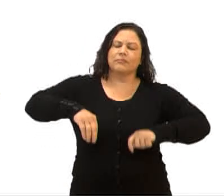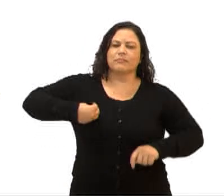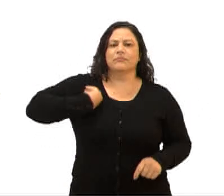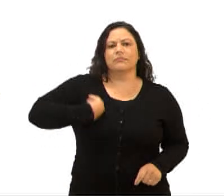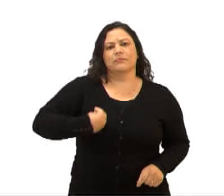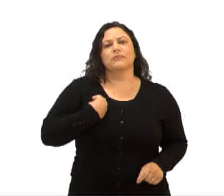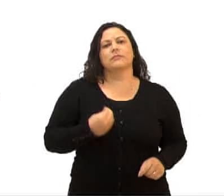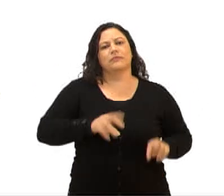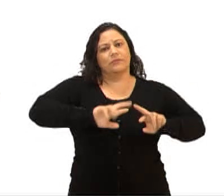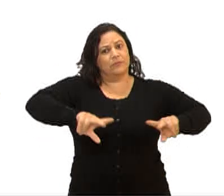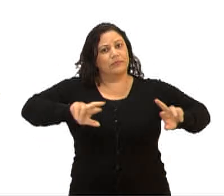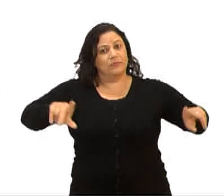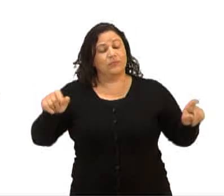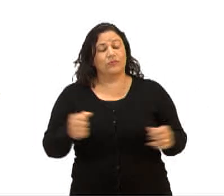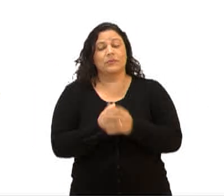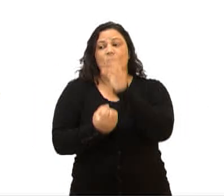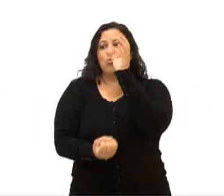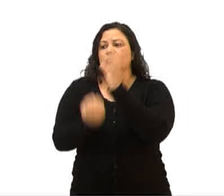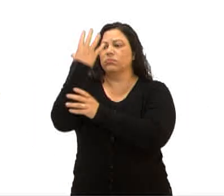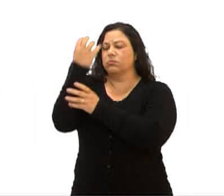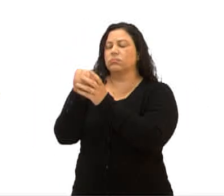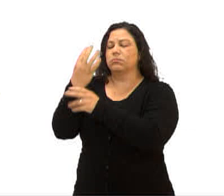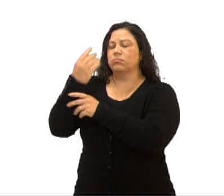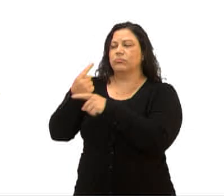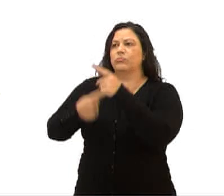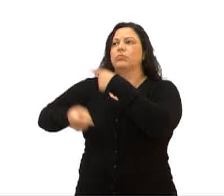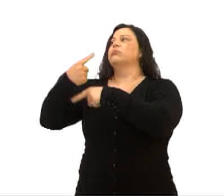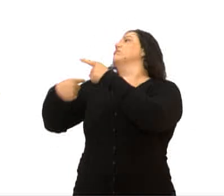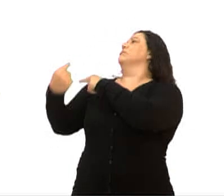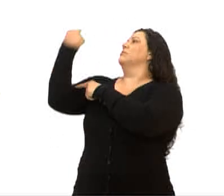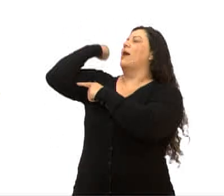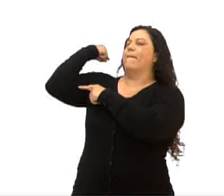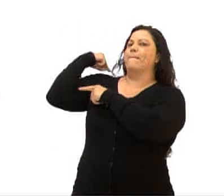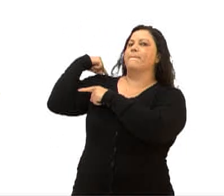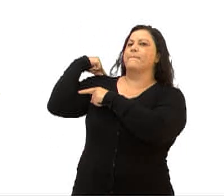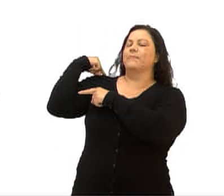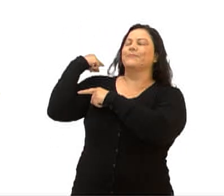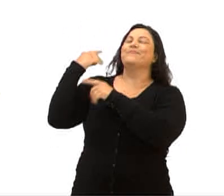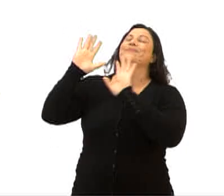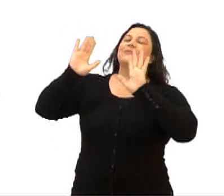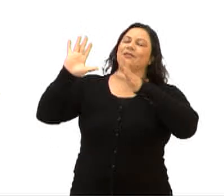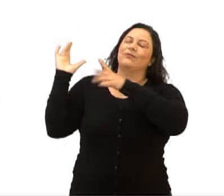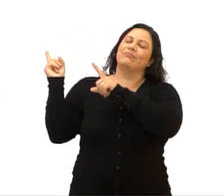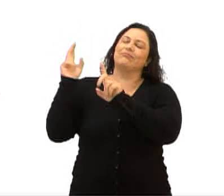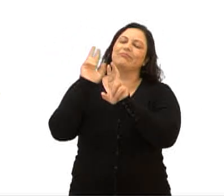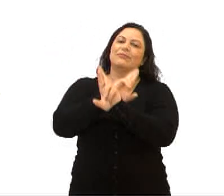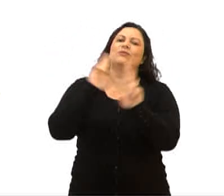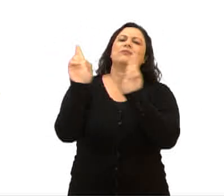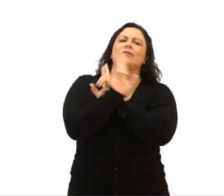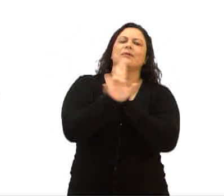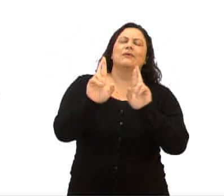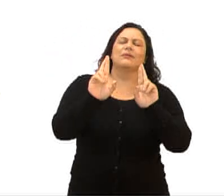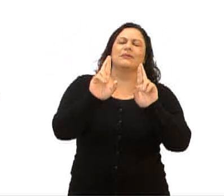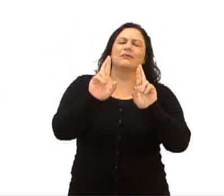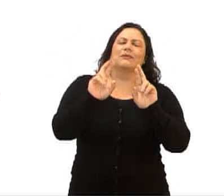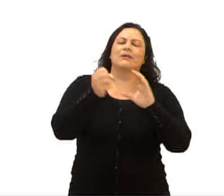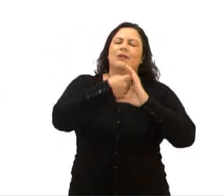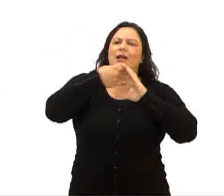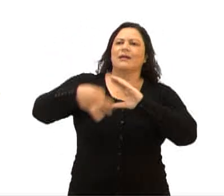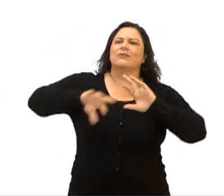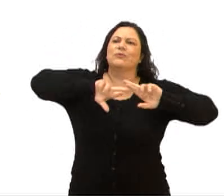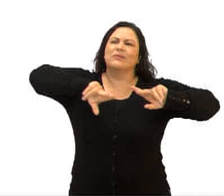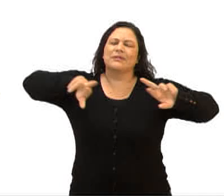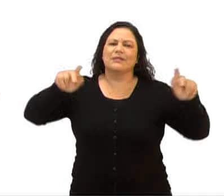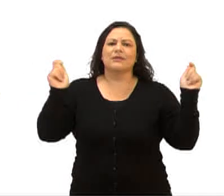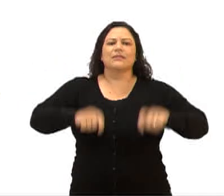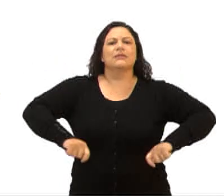deles foram criados na antiguidade, porém estão relacionados a aspectos universais da vida e,